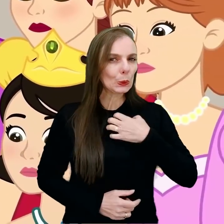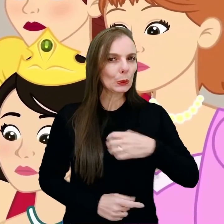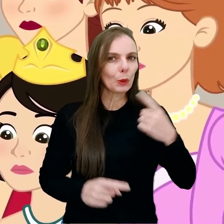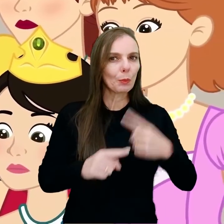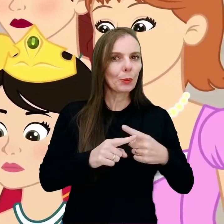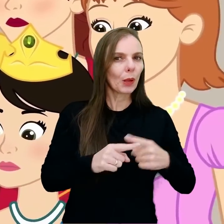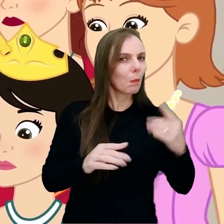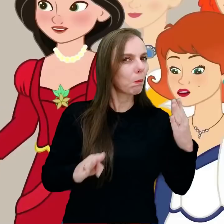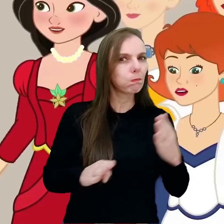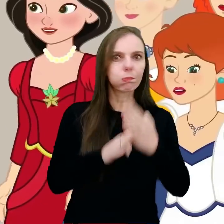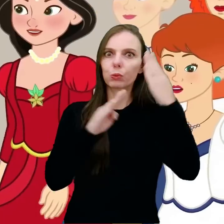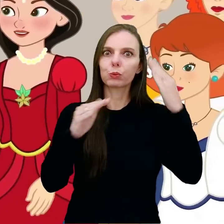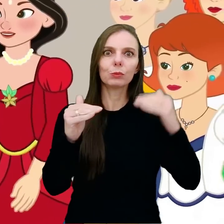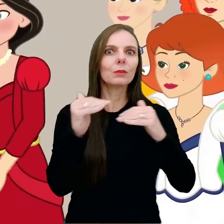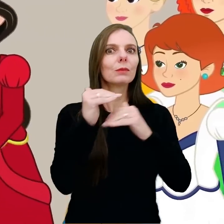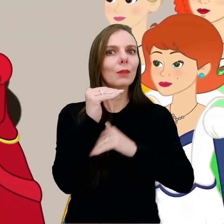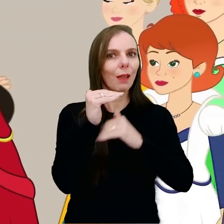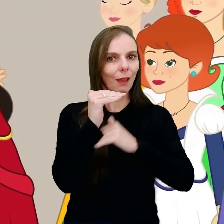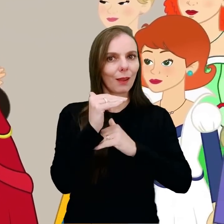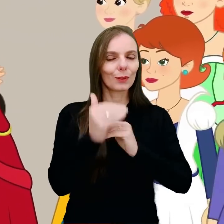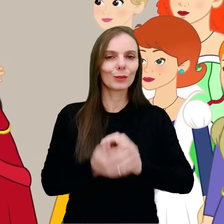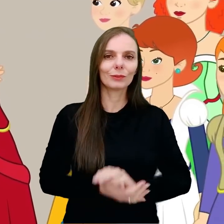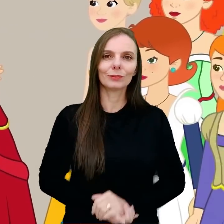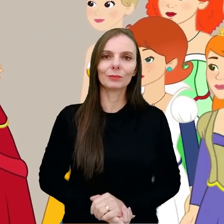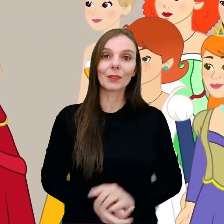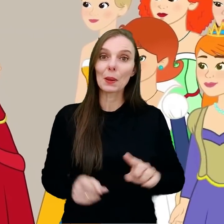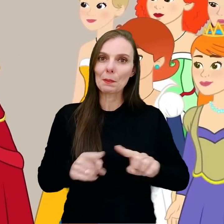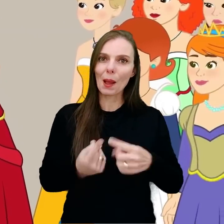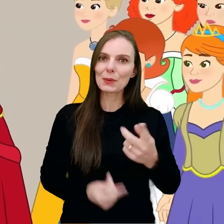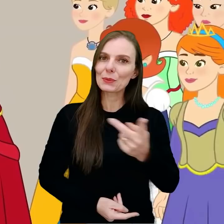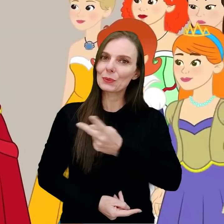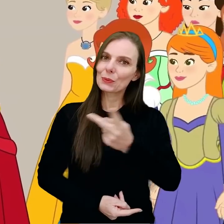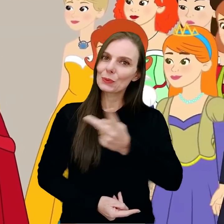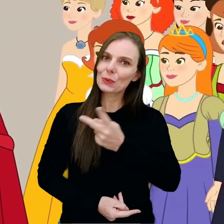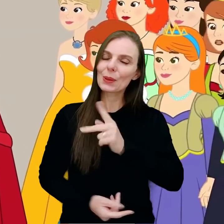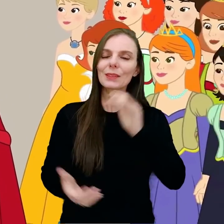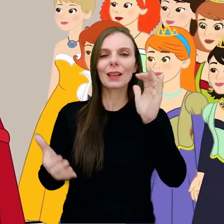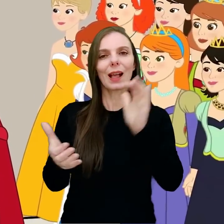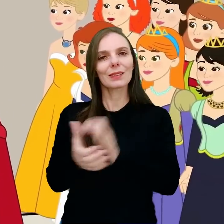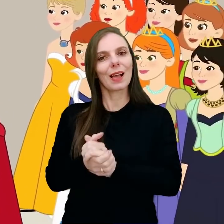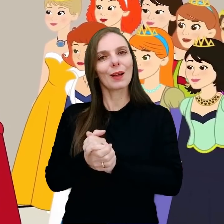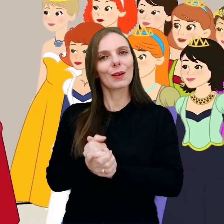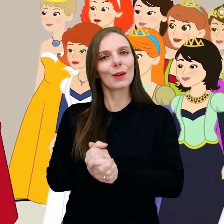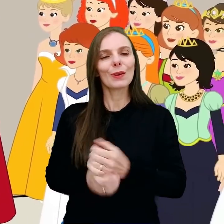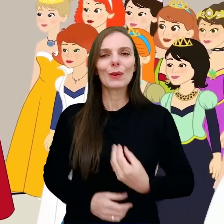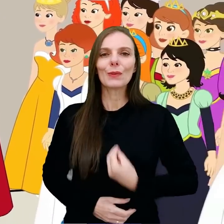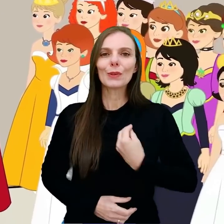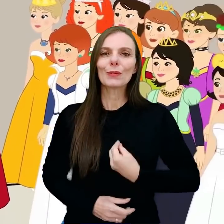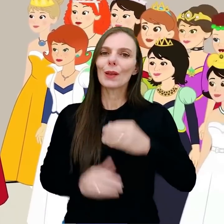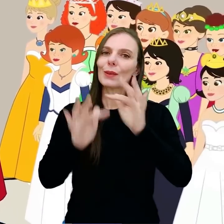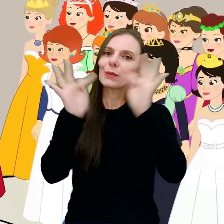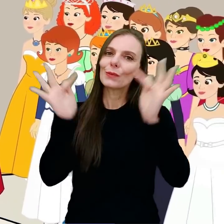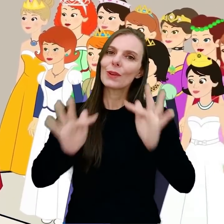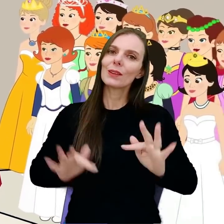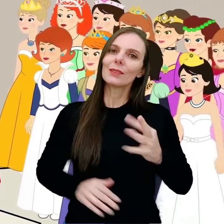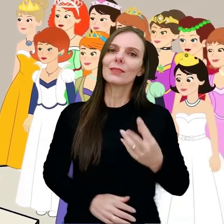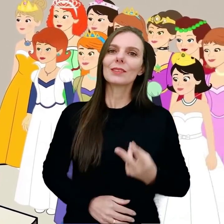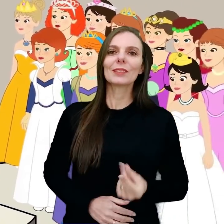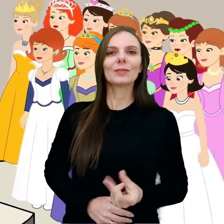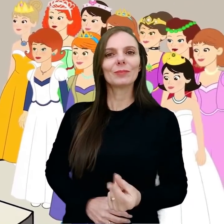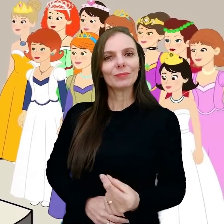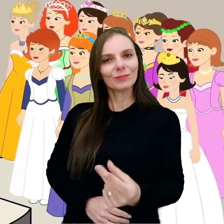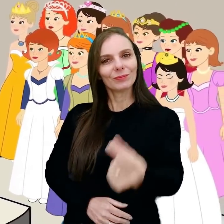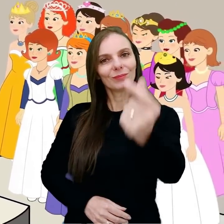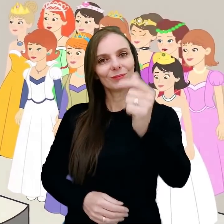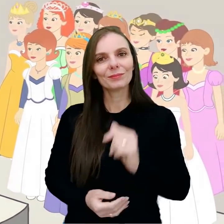descoberto seu segredo. Mas o jovem e a jovem princesa se casaram e viveram felizes para